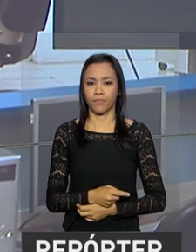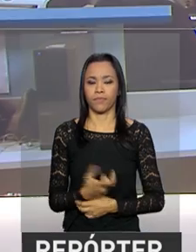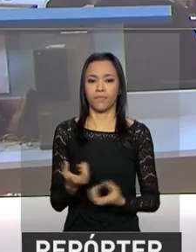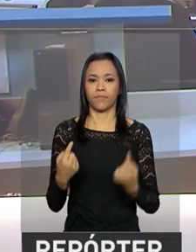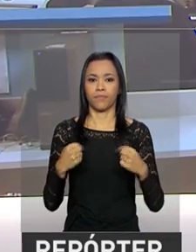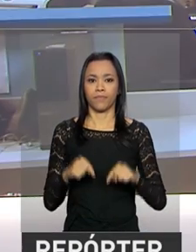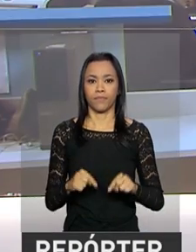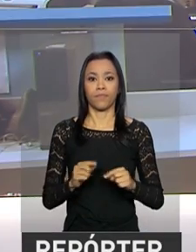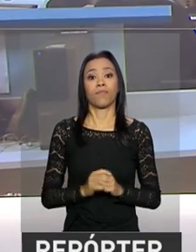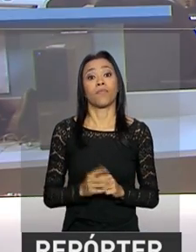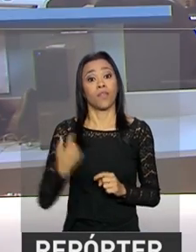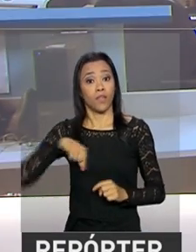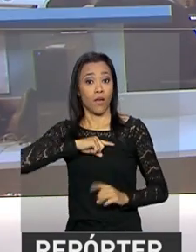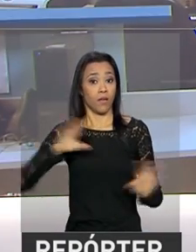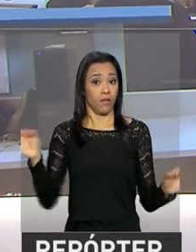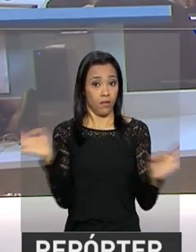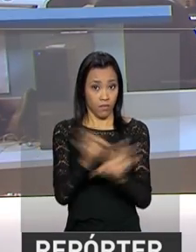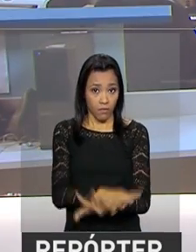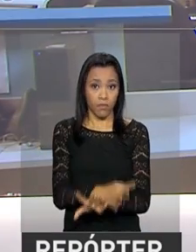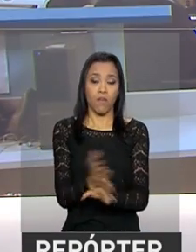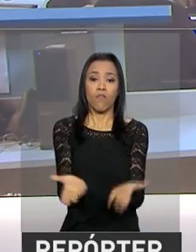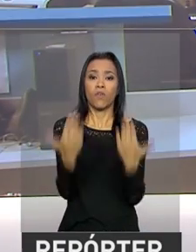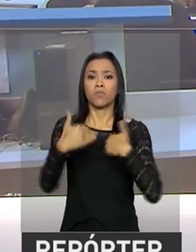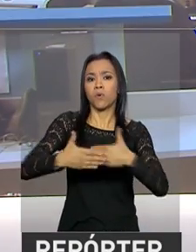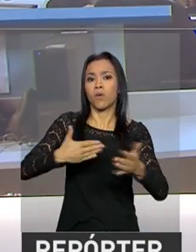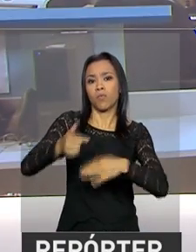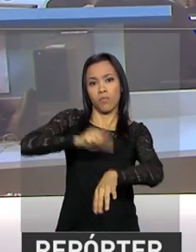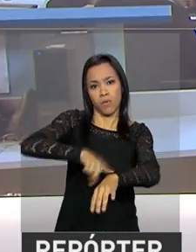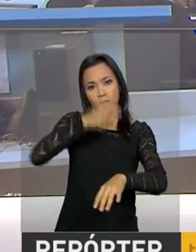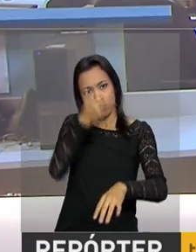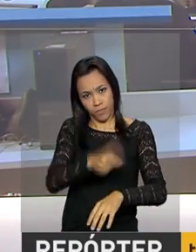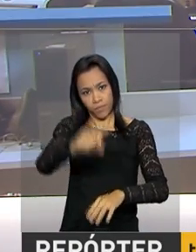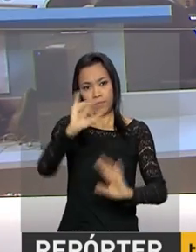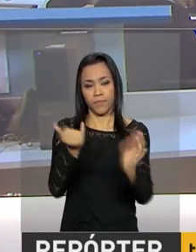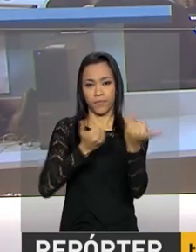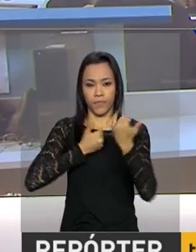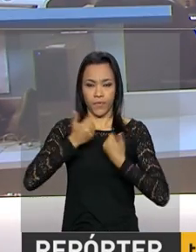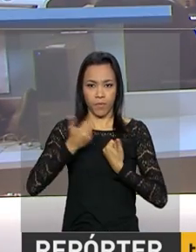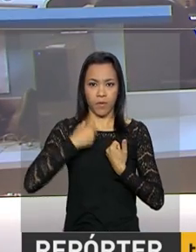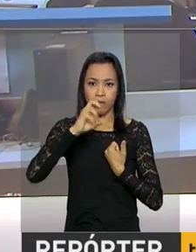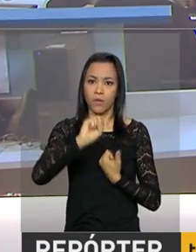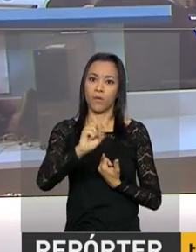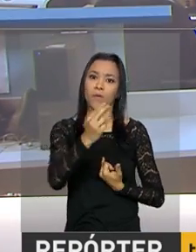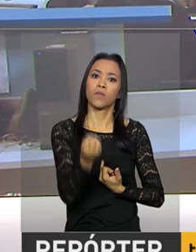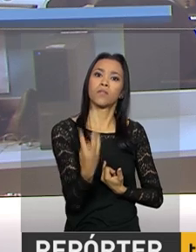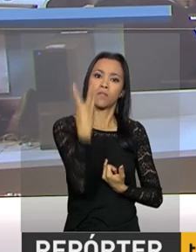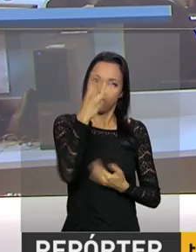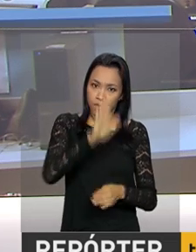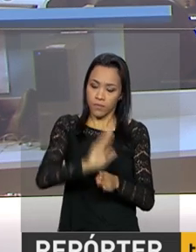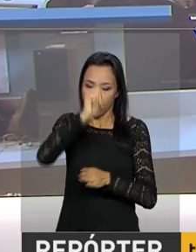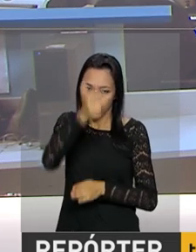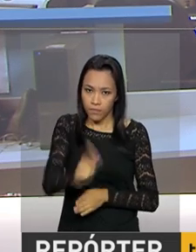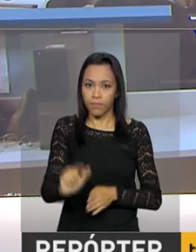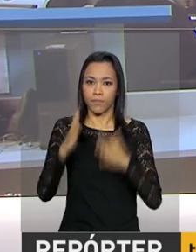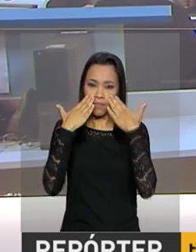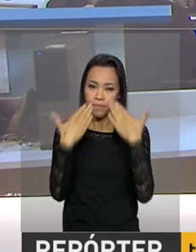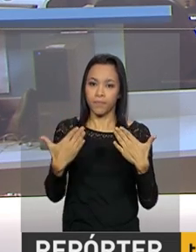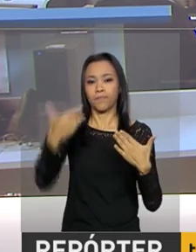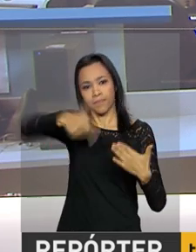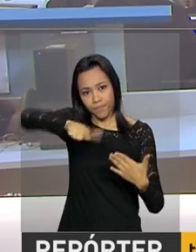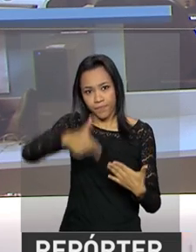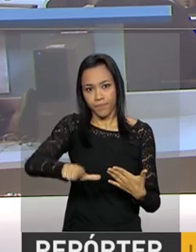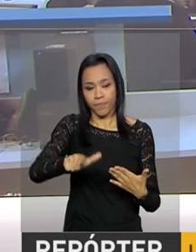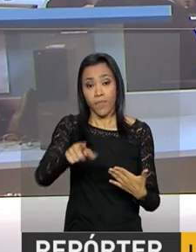receita.fazenda.gov.br e nós ficamos por aqui voltamos a qualquer momento com outras informações ou às 3 da tarde na próxima edição do repórter